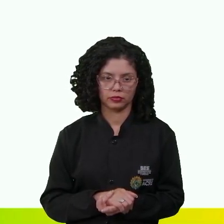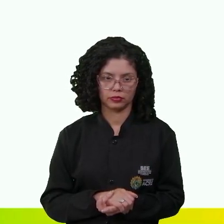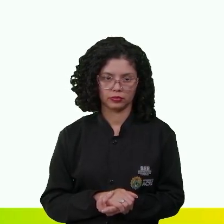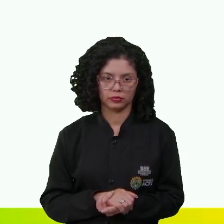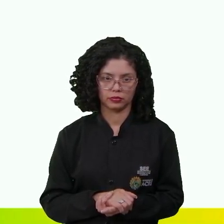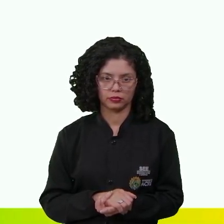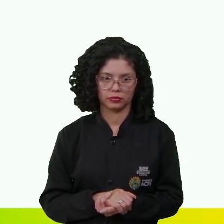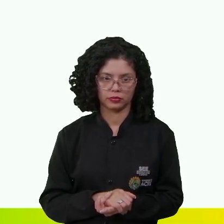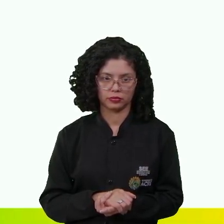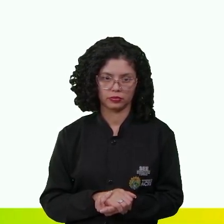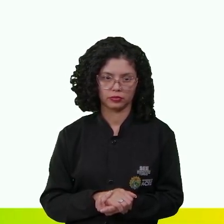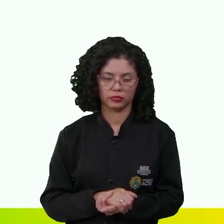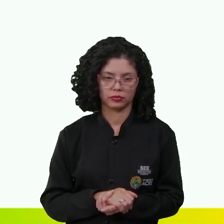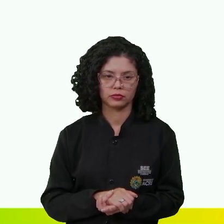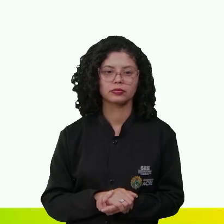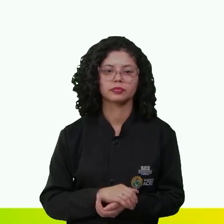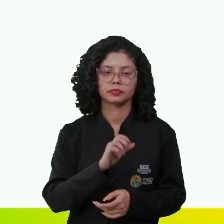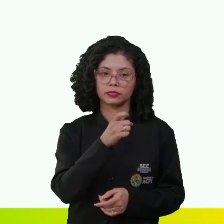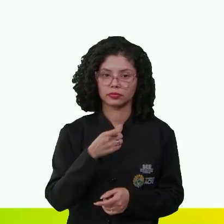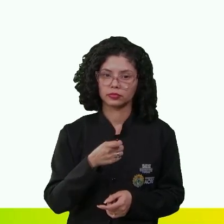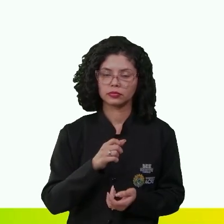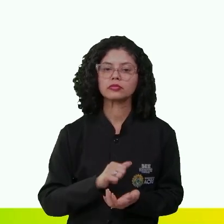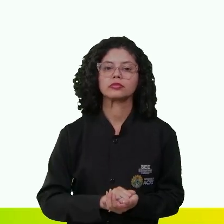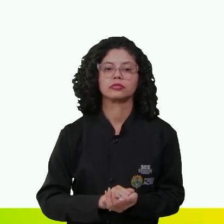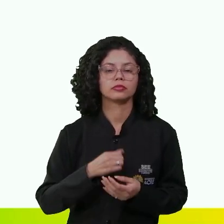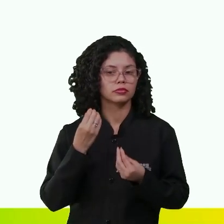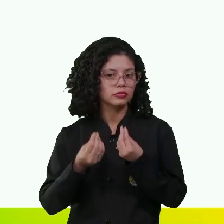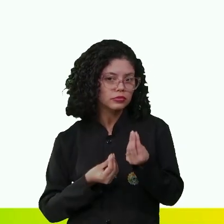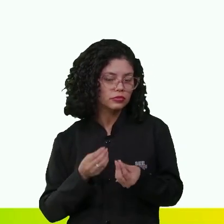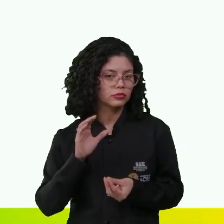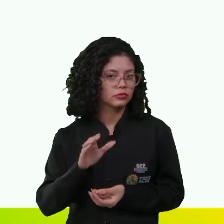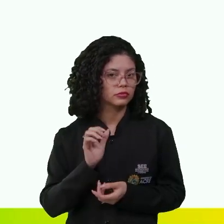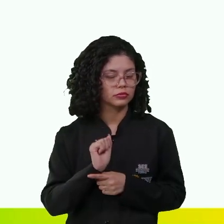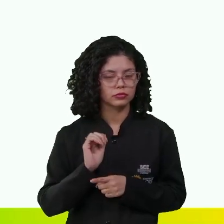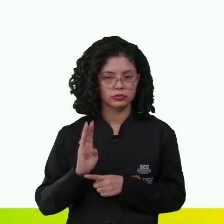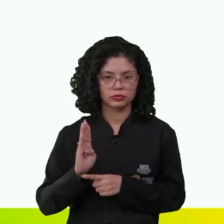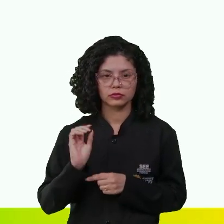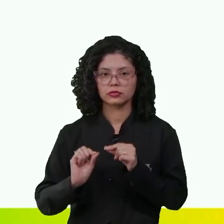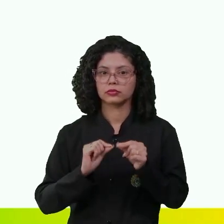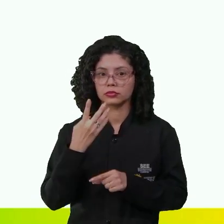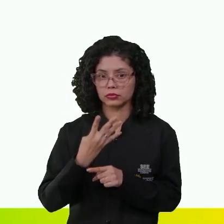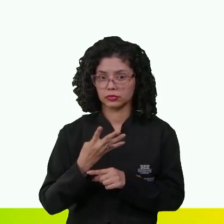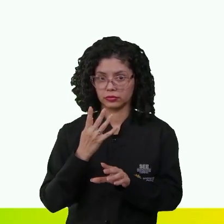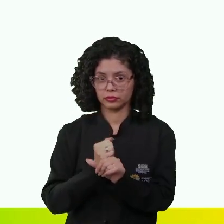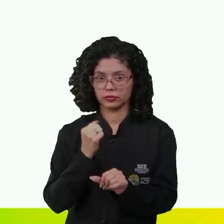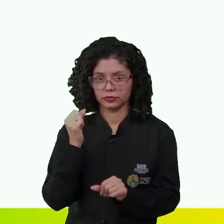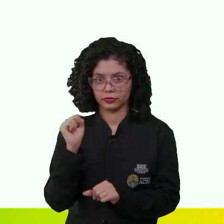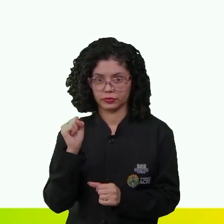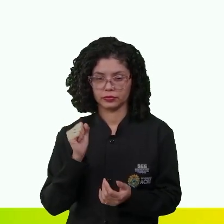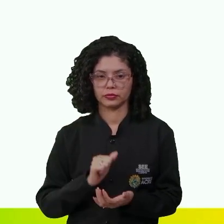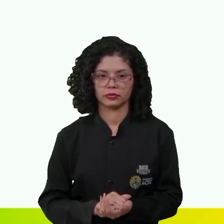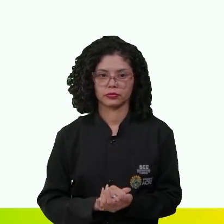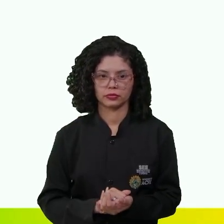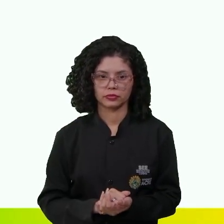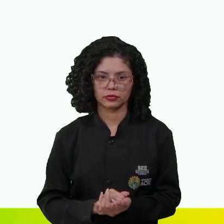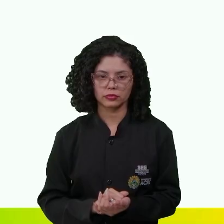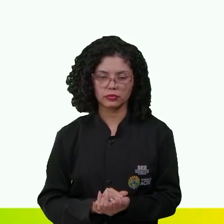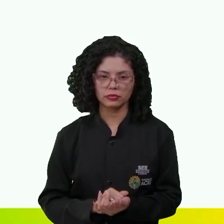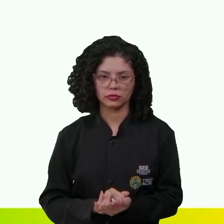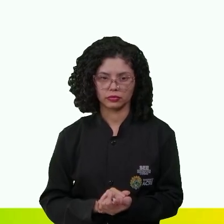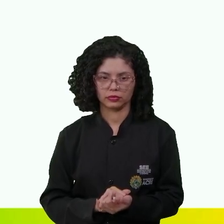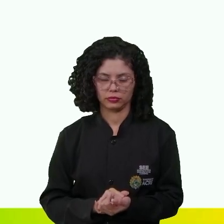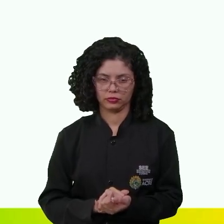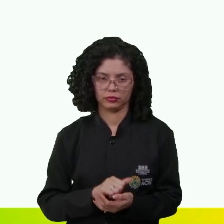AD está para X, assim como AB é 4 mais 8. Assim